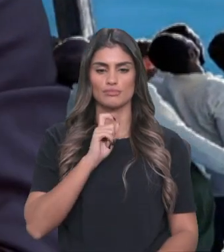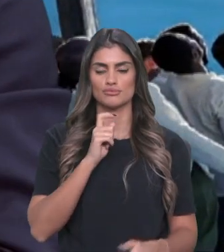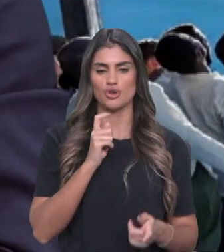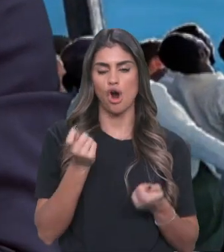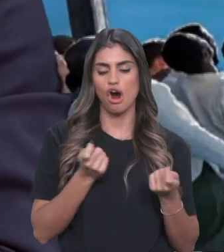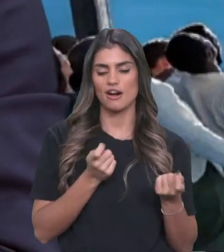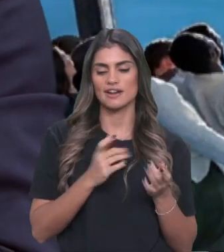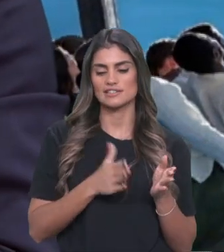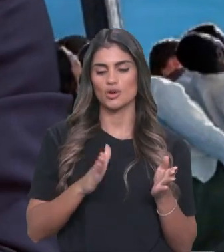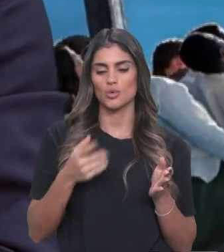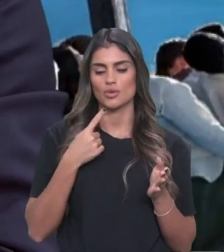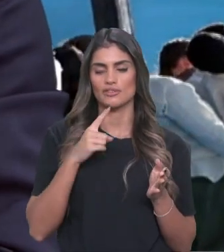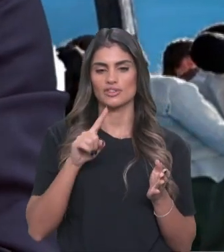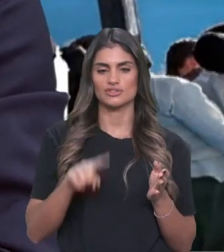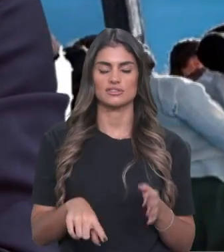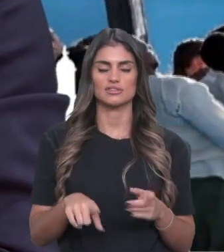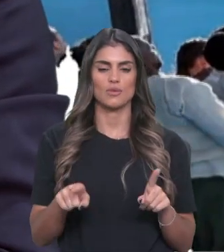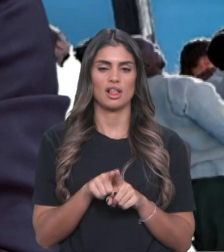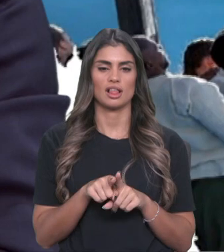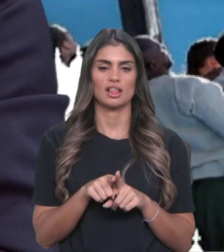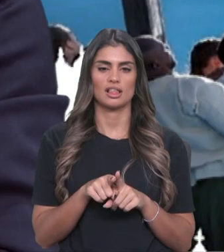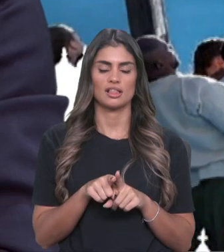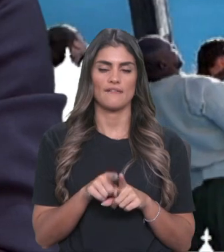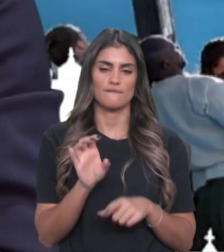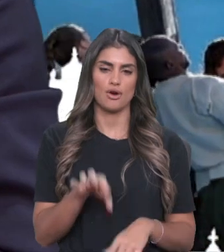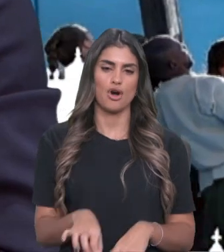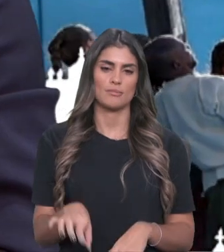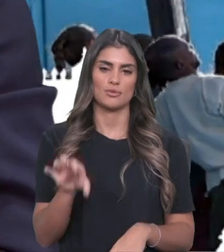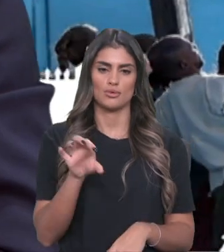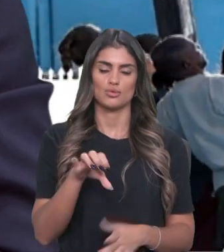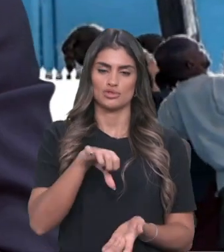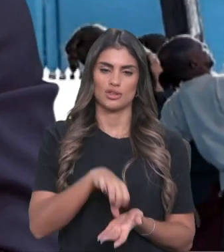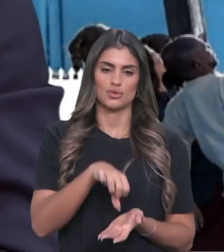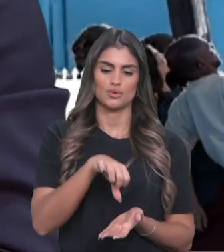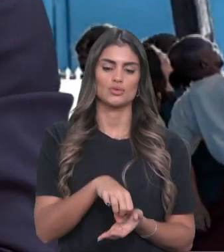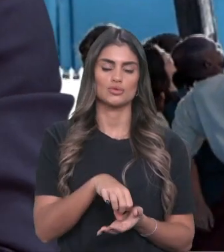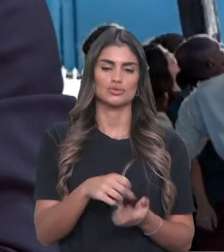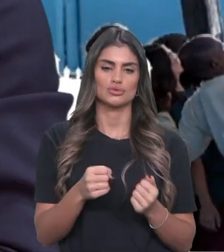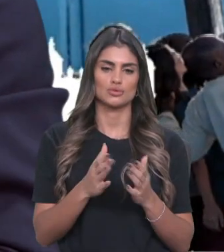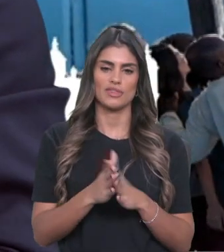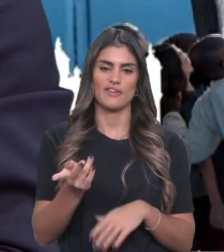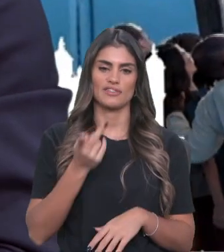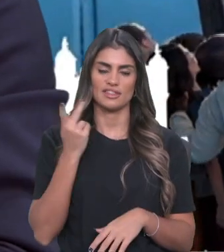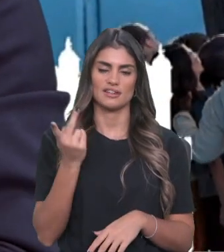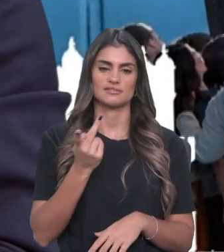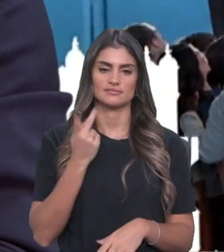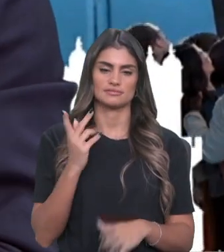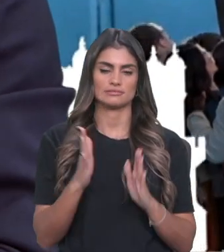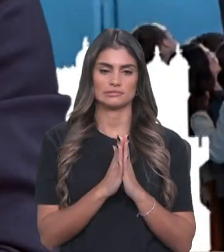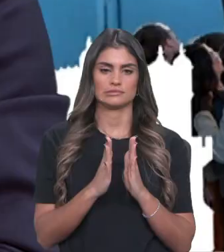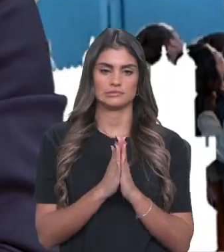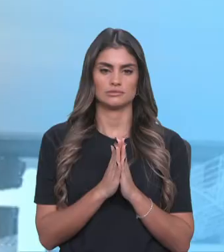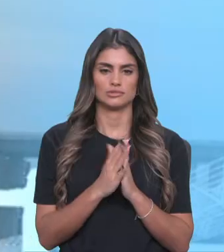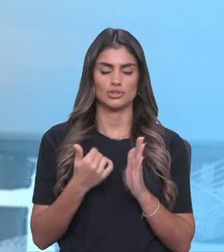reorganizar para que ela seja cada vez mais a fonte, o centro, o cume de toda a vida cristã. E eu, nessa linha,